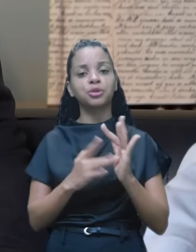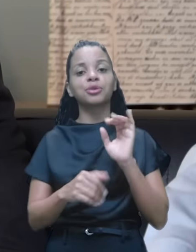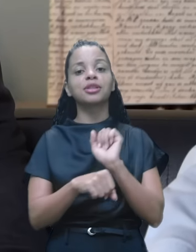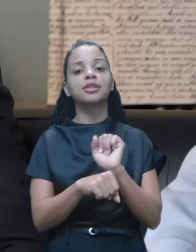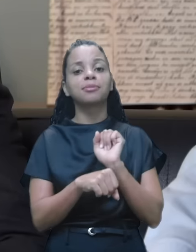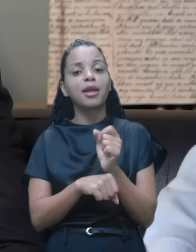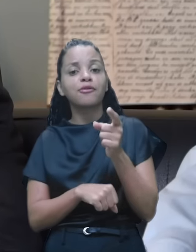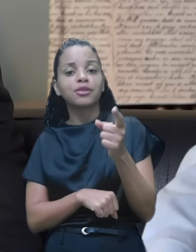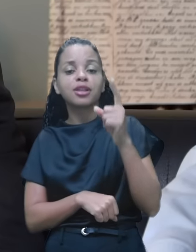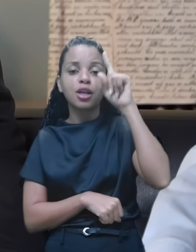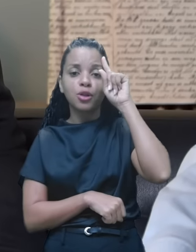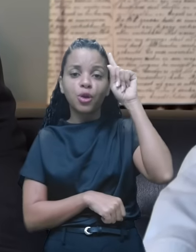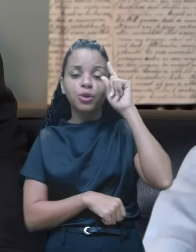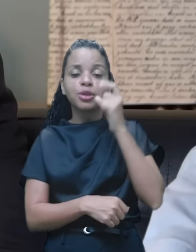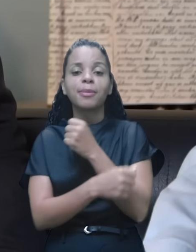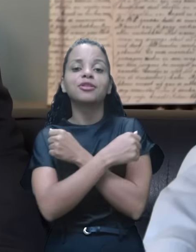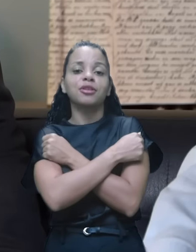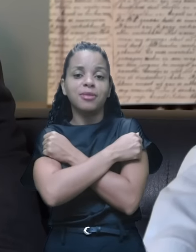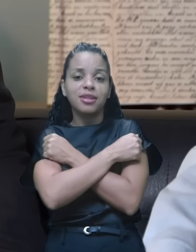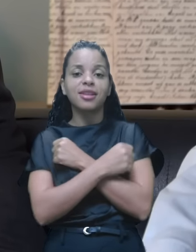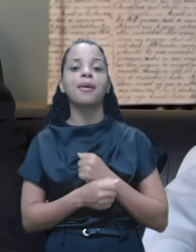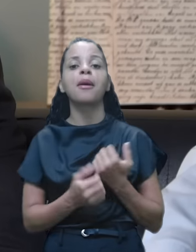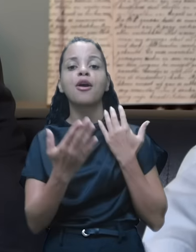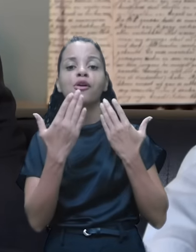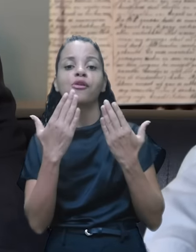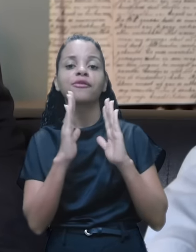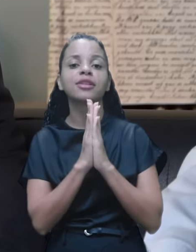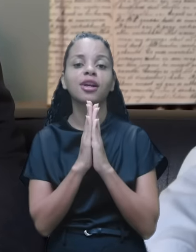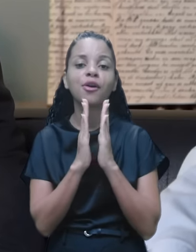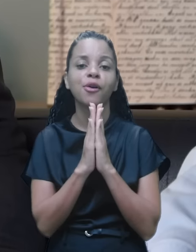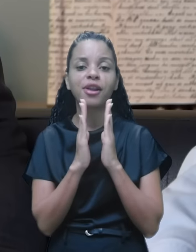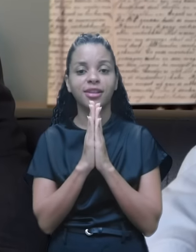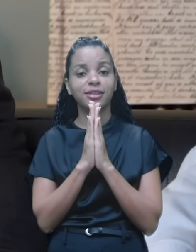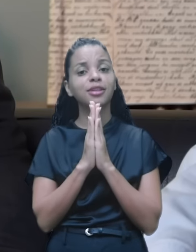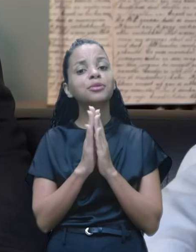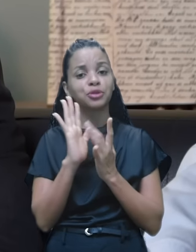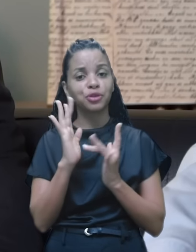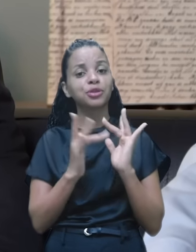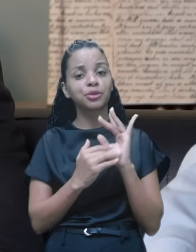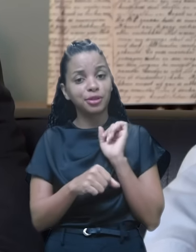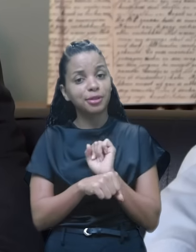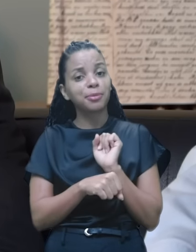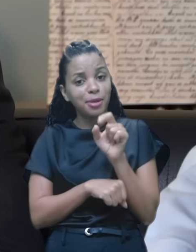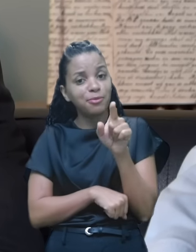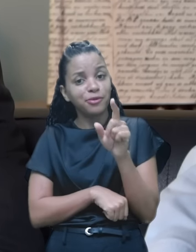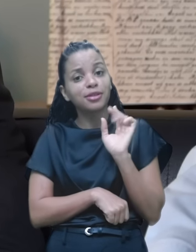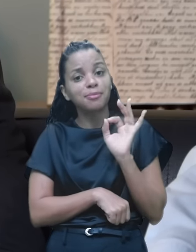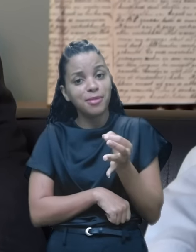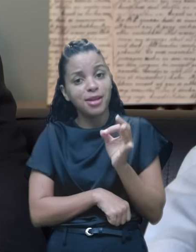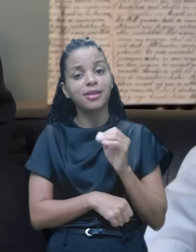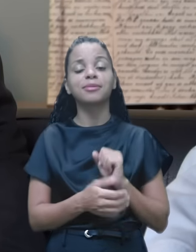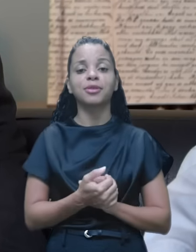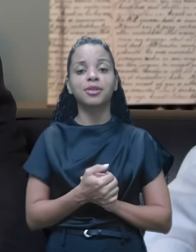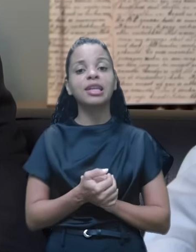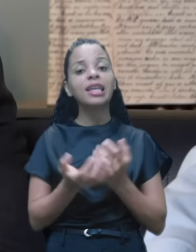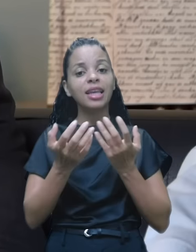você todos os dias para dar um abraço, para ouvir suas orações, para cuidar de você e principalmente para cuidar da sua vida espiritual, para que